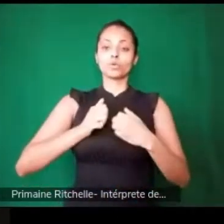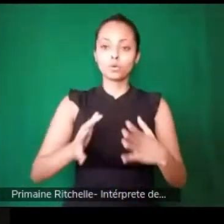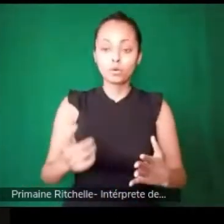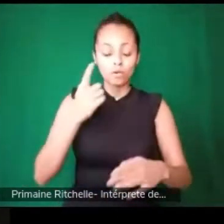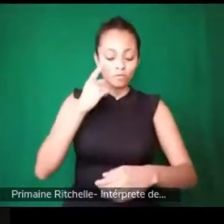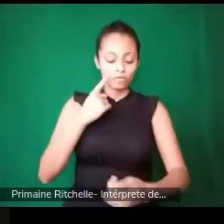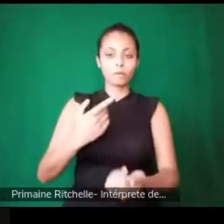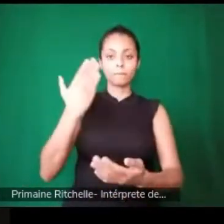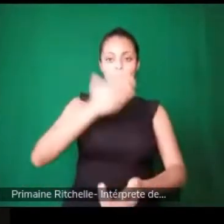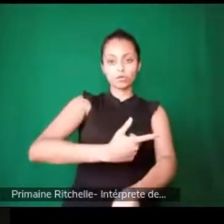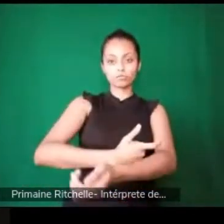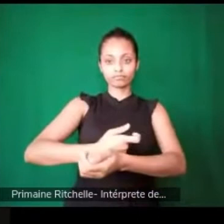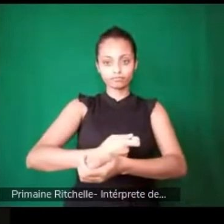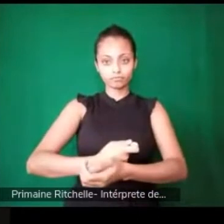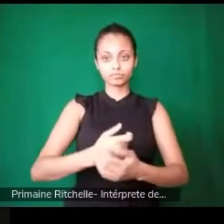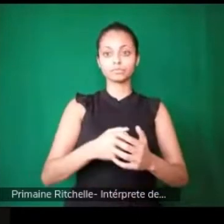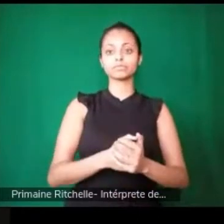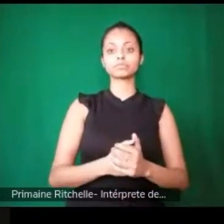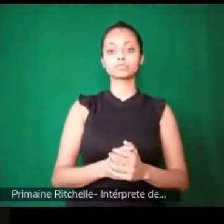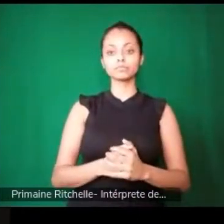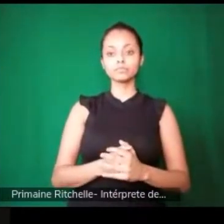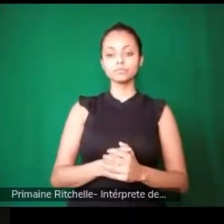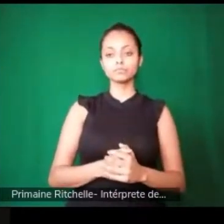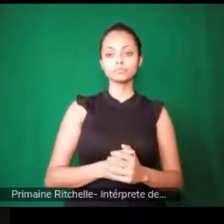molecular, ou do teste do antígeno.